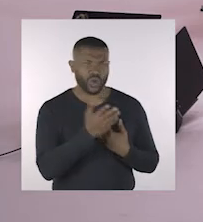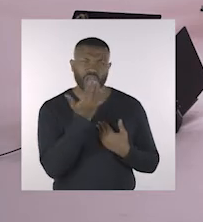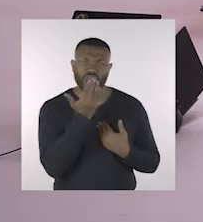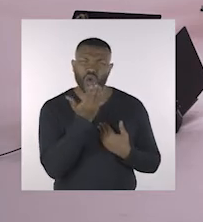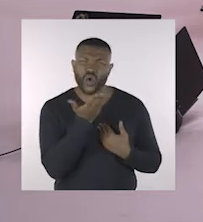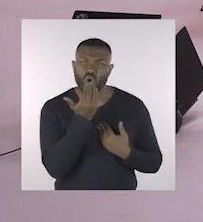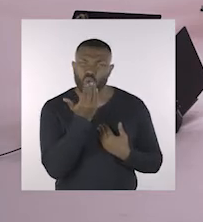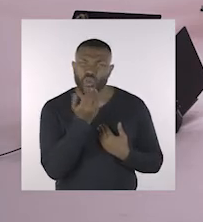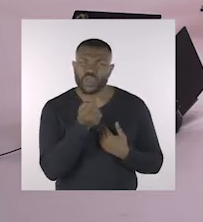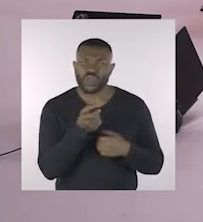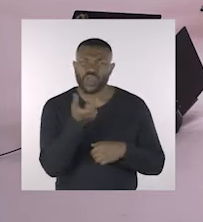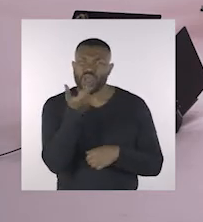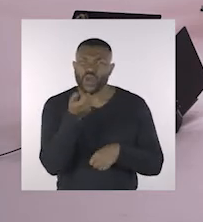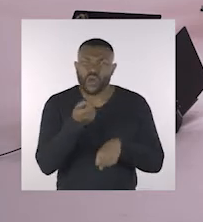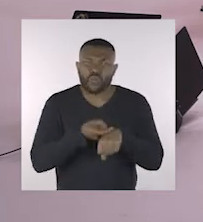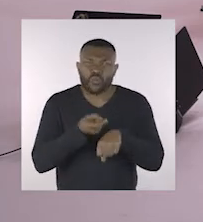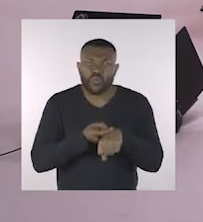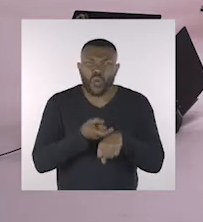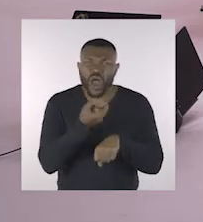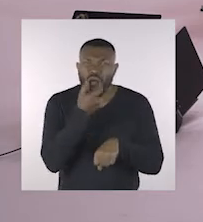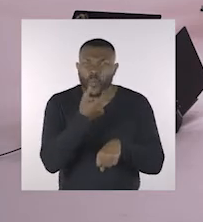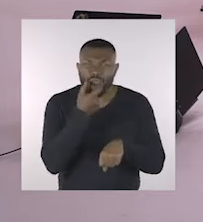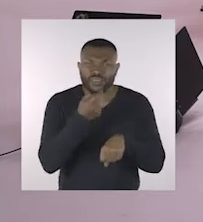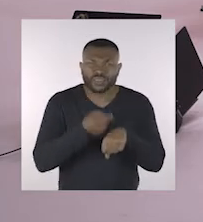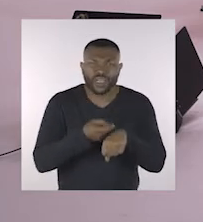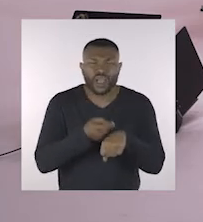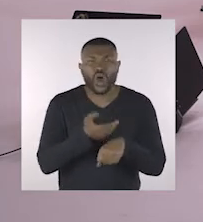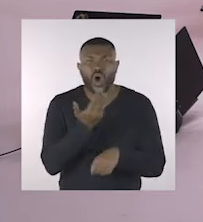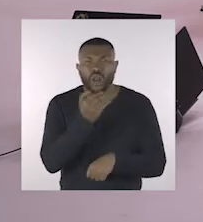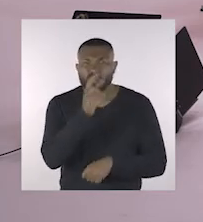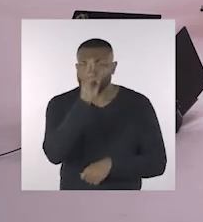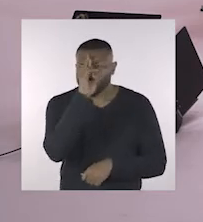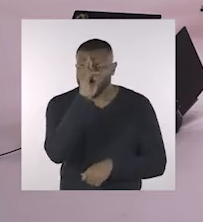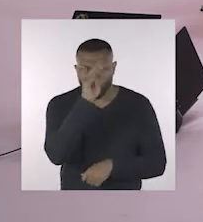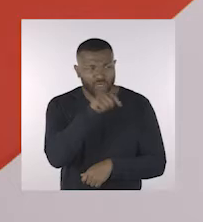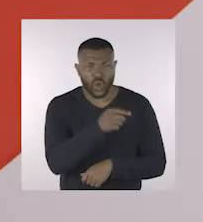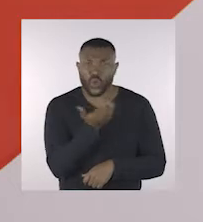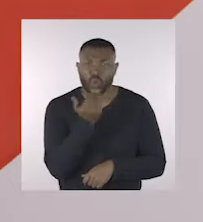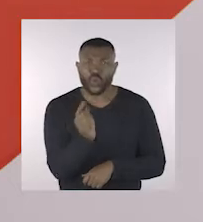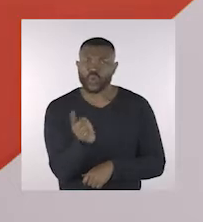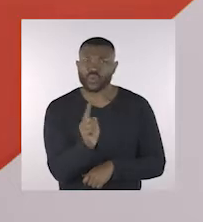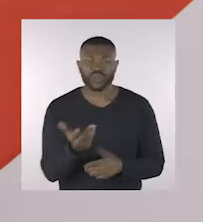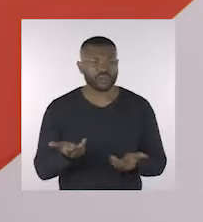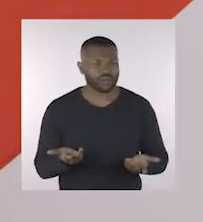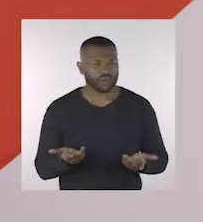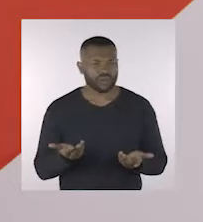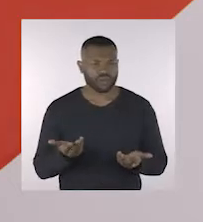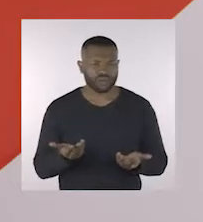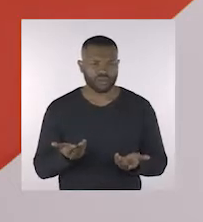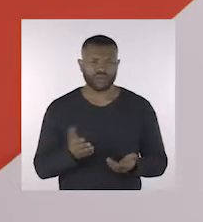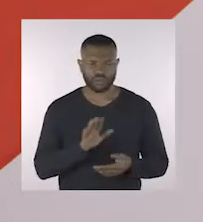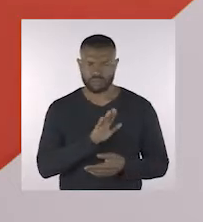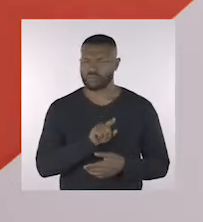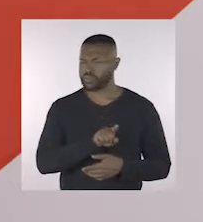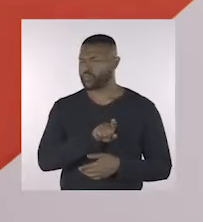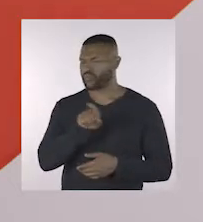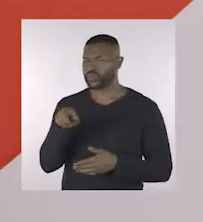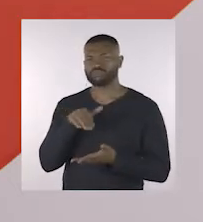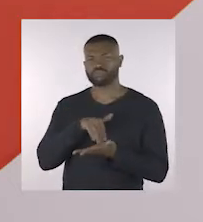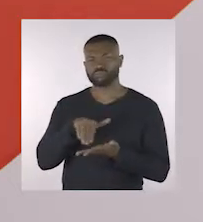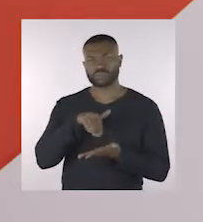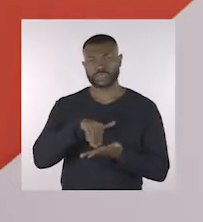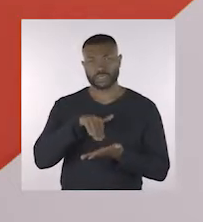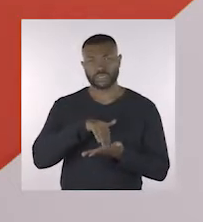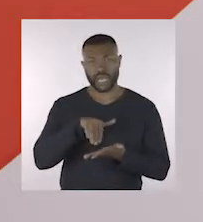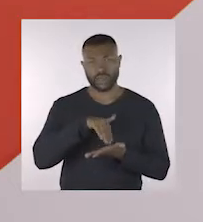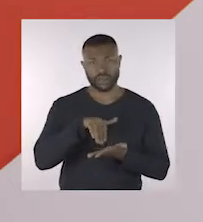normal criança comer bolacha seca na hora do almoço até porque as crianças não come nem pegava as do Bastião que tinha lá eu voltei para